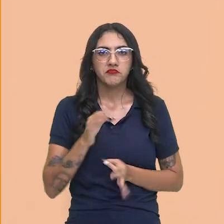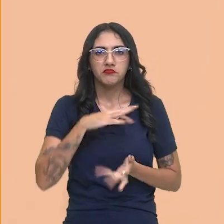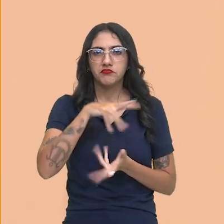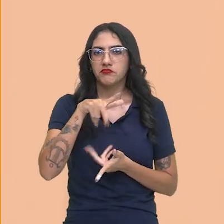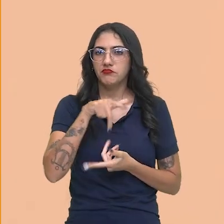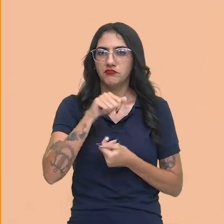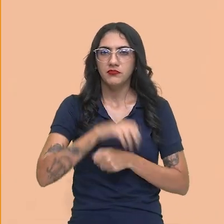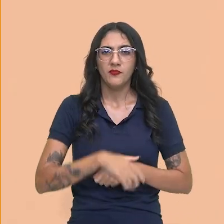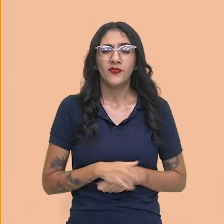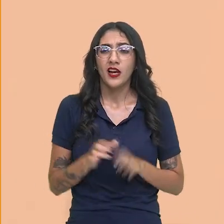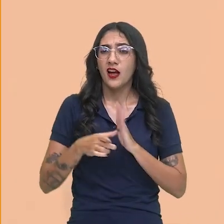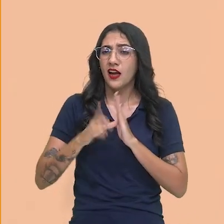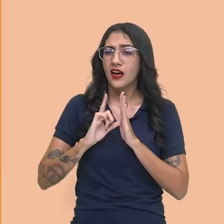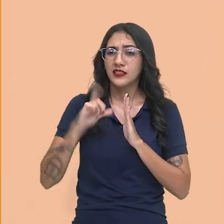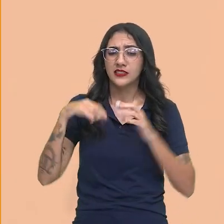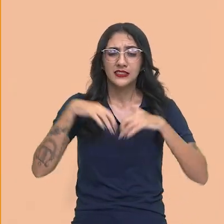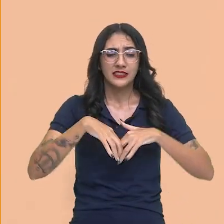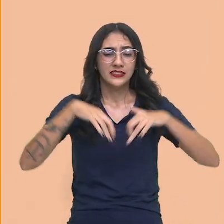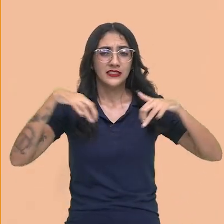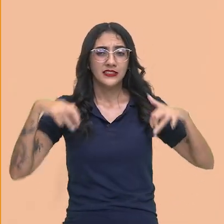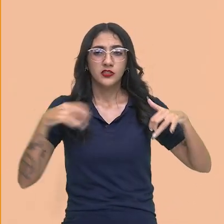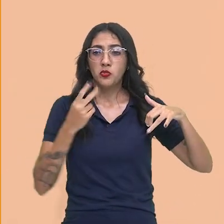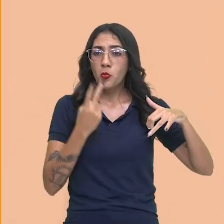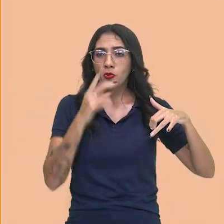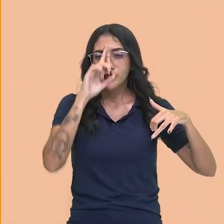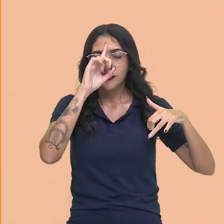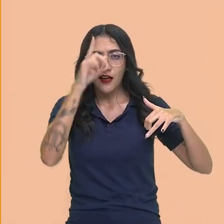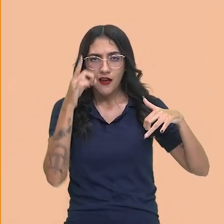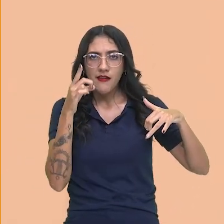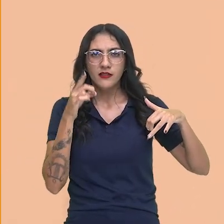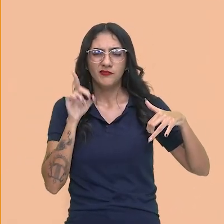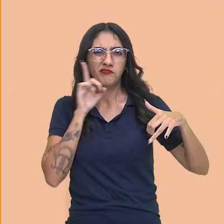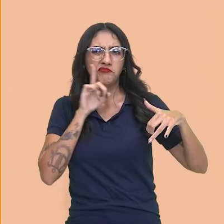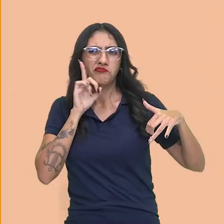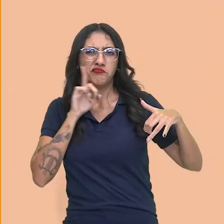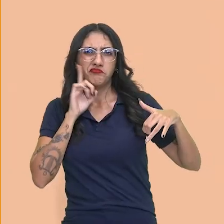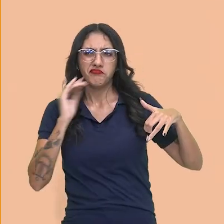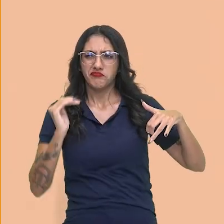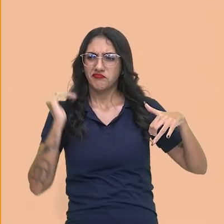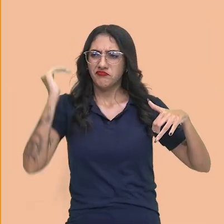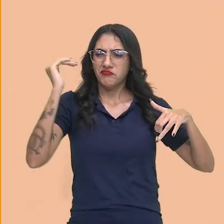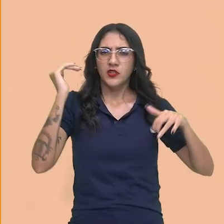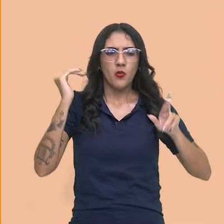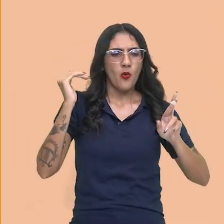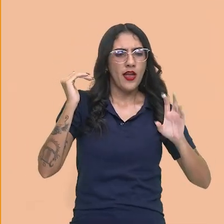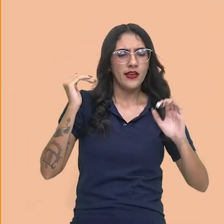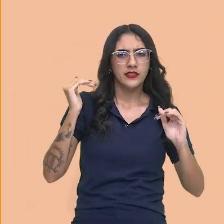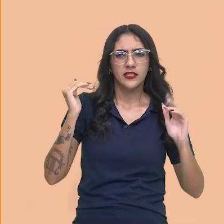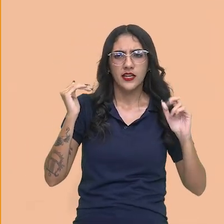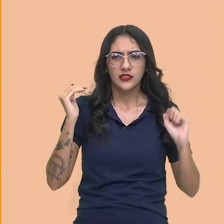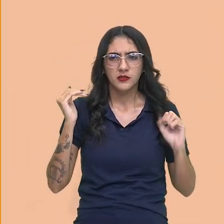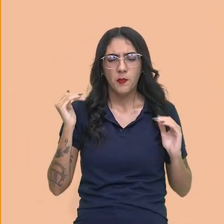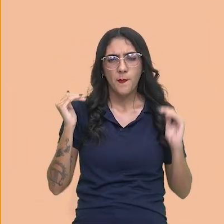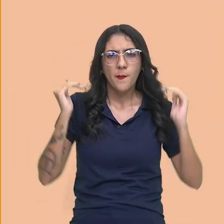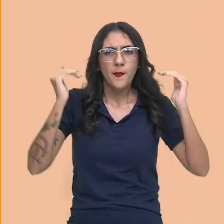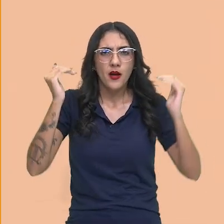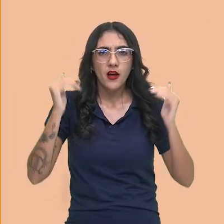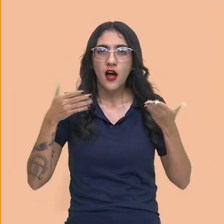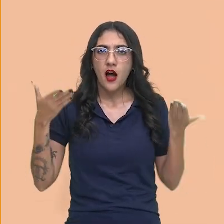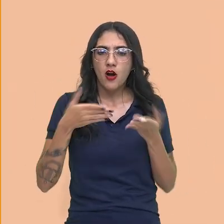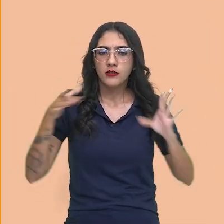era antes bipolar, né, tendo como potências Estados Unidos da América e União Soviética, se torna